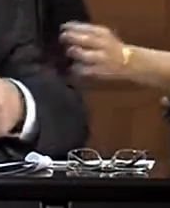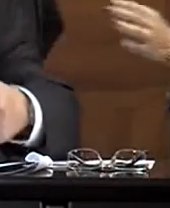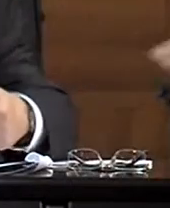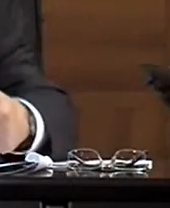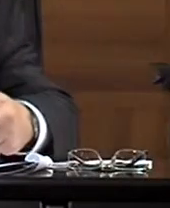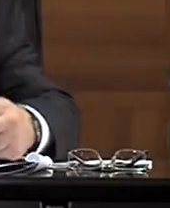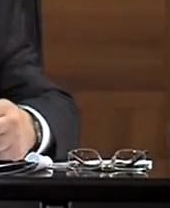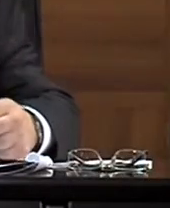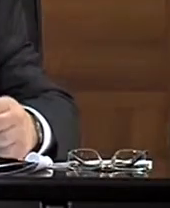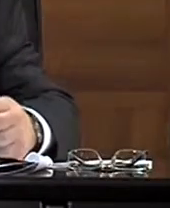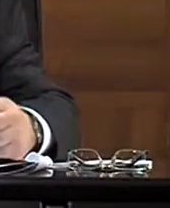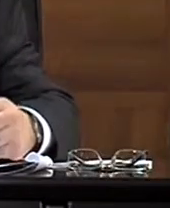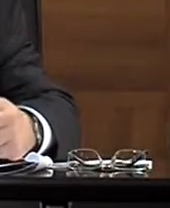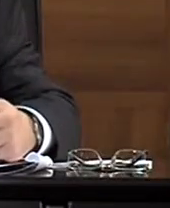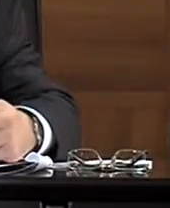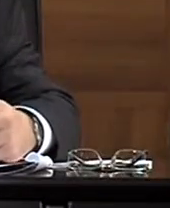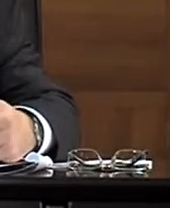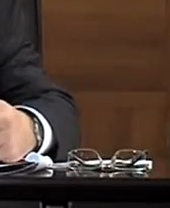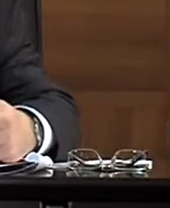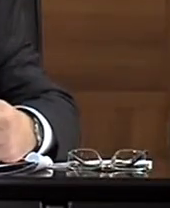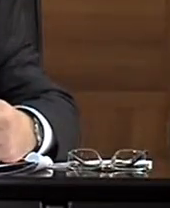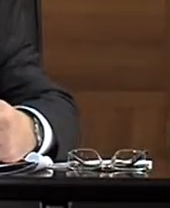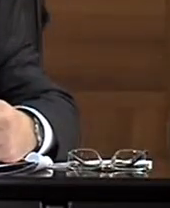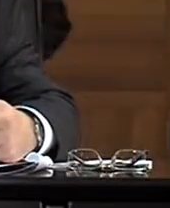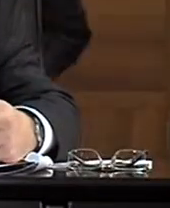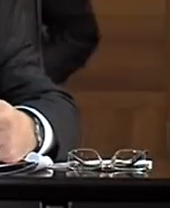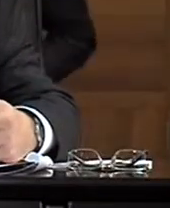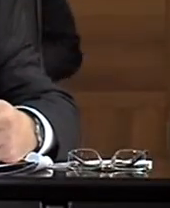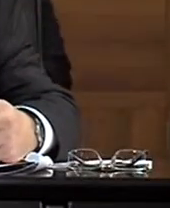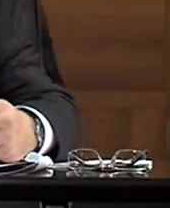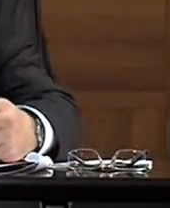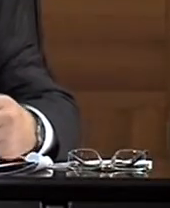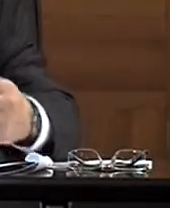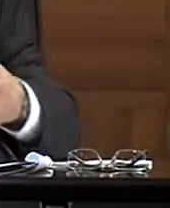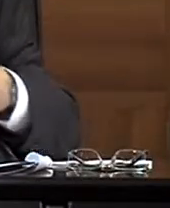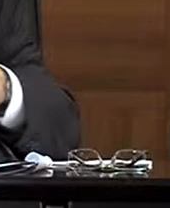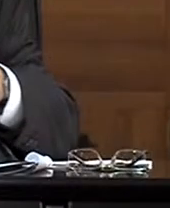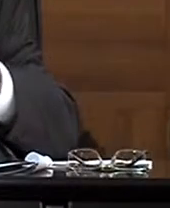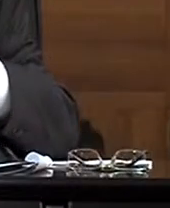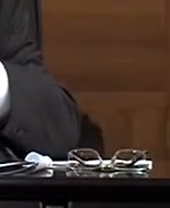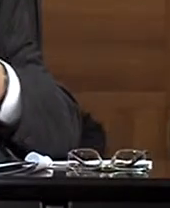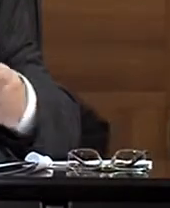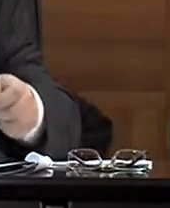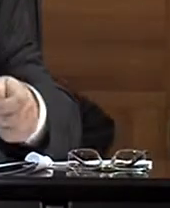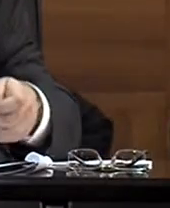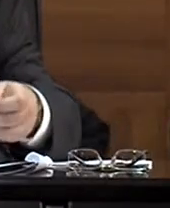Gostaríamos, em tempo de chamar para a mesa, convidar para a mesa, deputado federal Nilson Leitão.